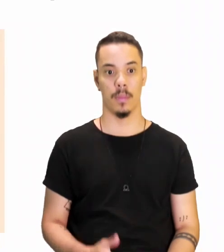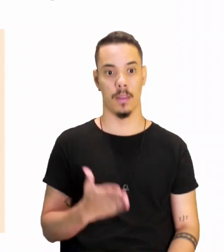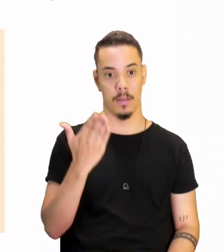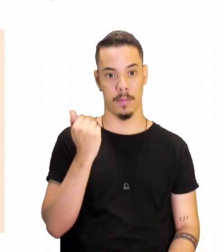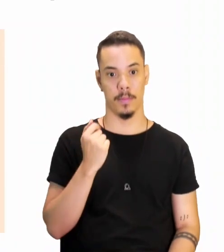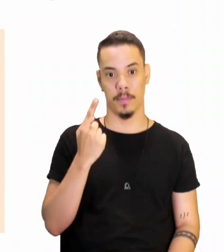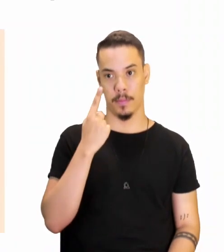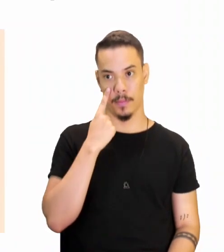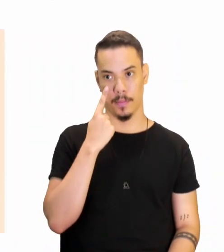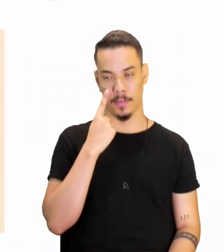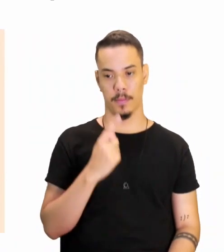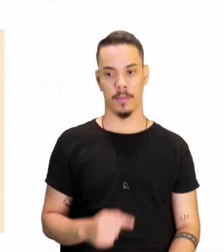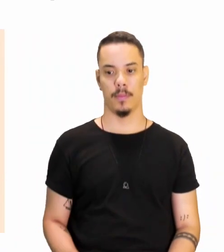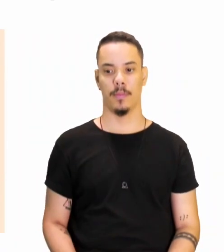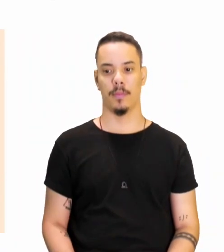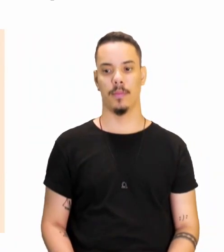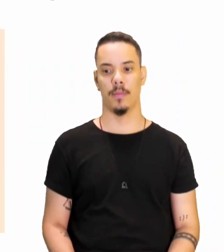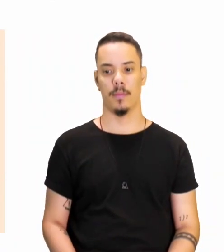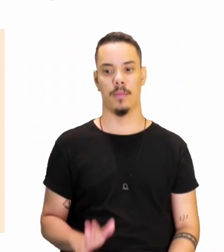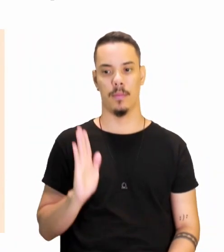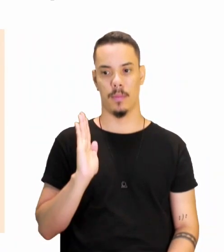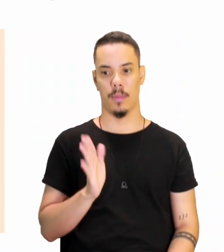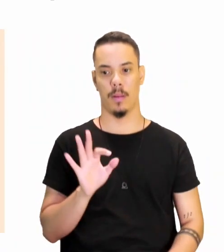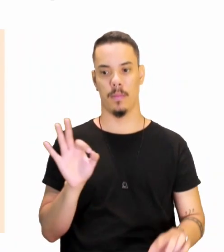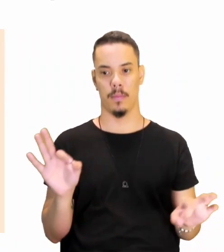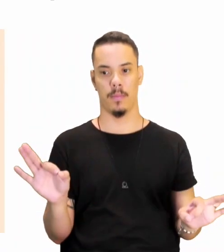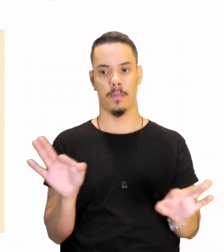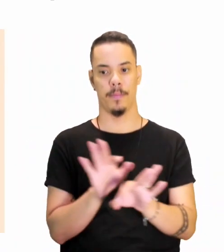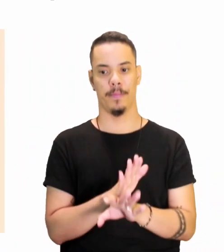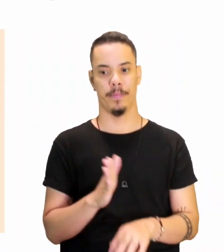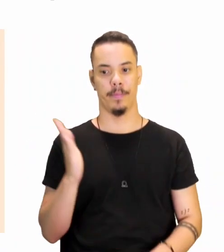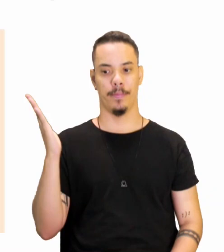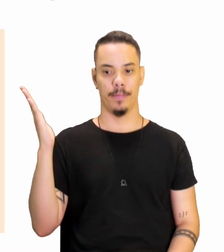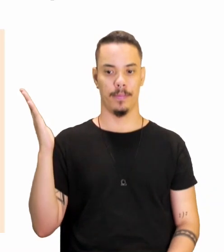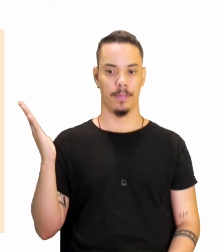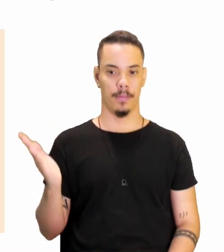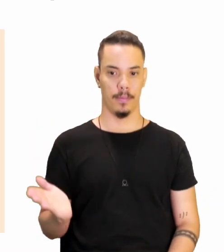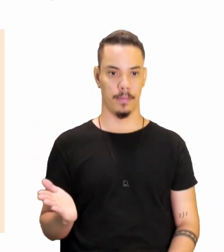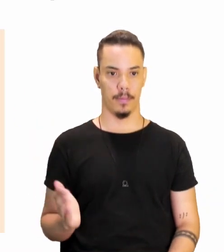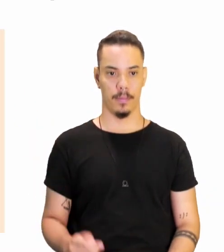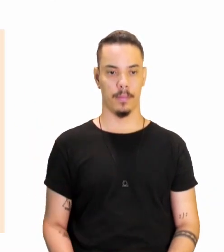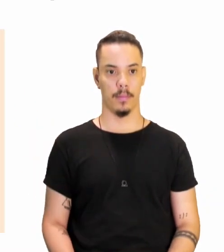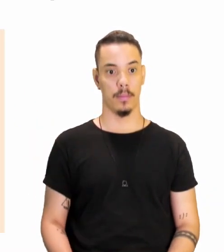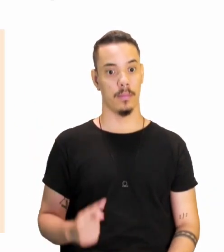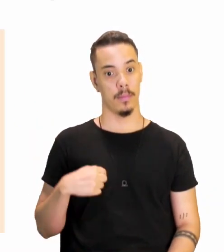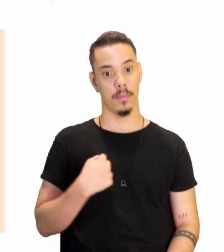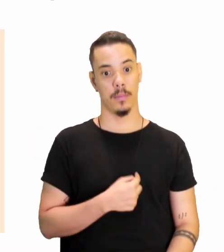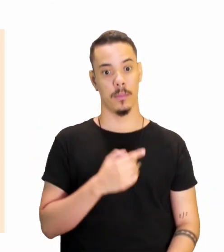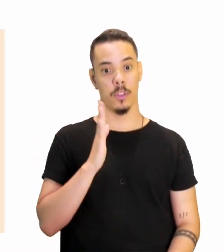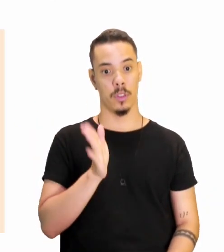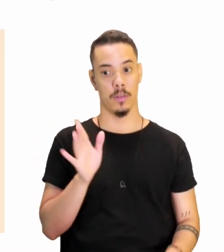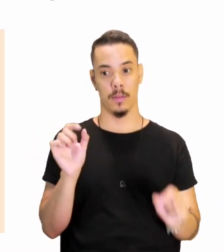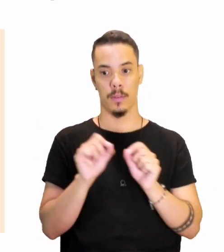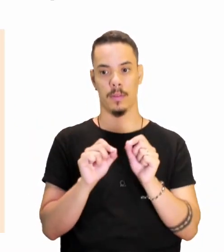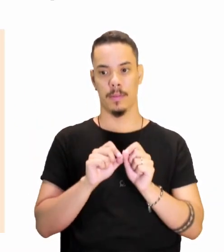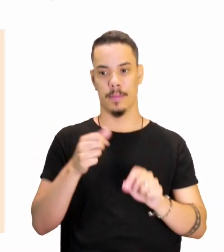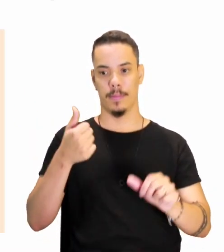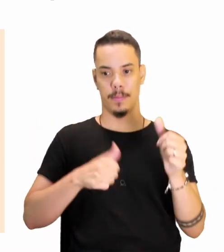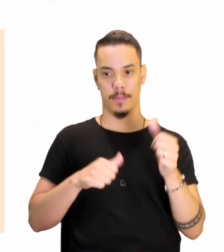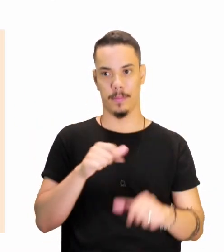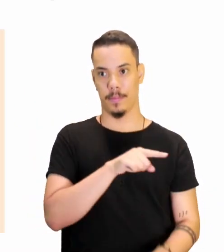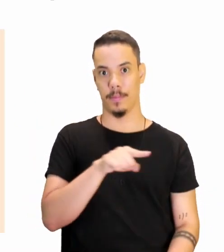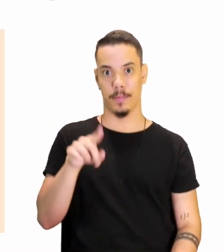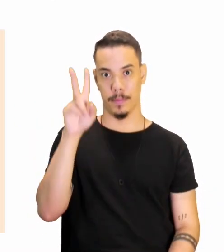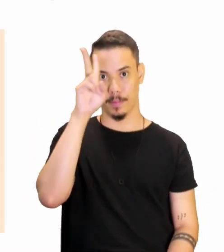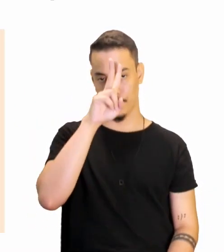lá aqui, ó. Já trouxe o gabarito aqui para vocês, tá certo? A gente já fez uma análise, você já foi recordando.